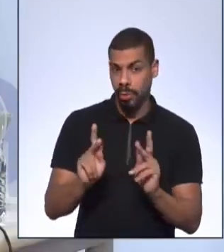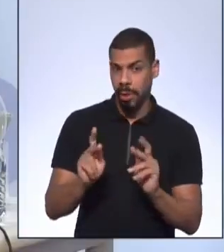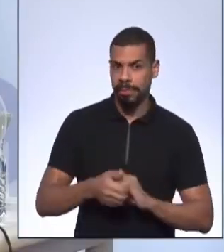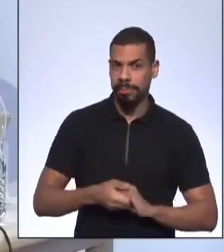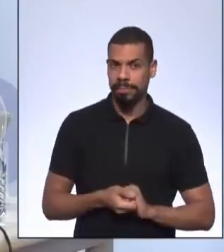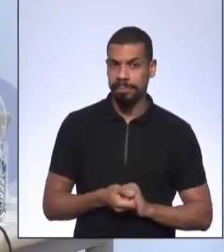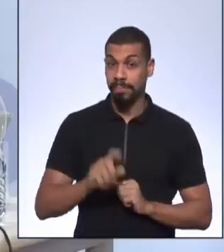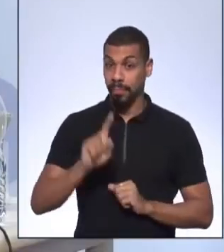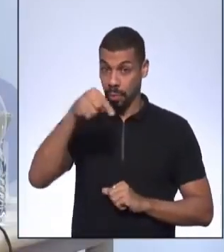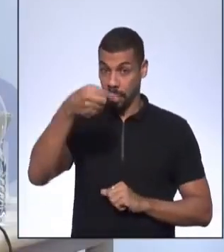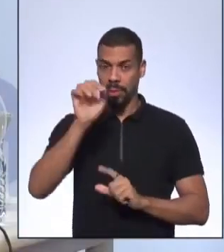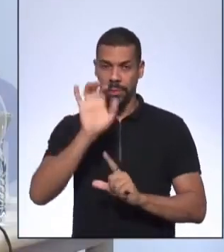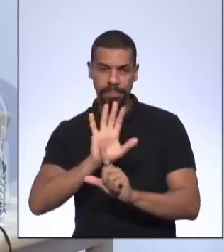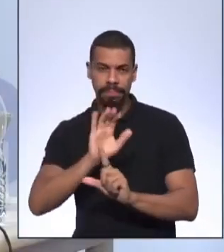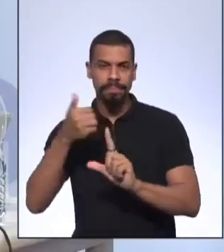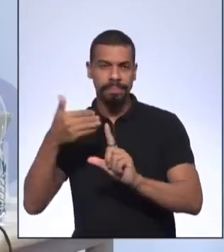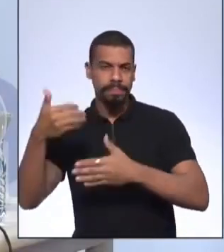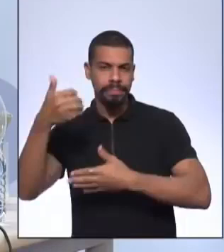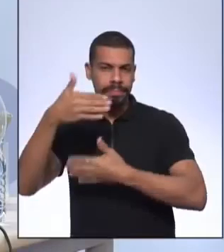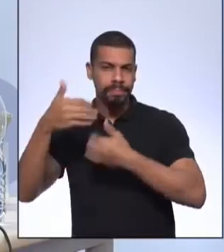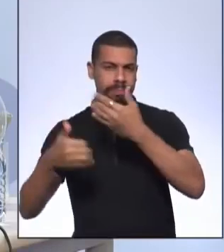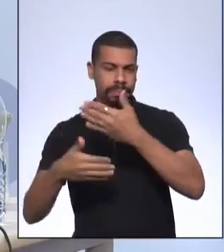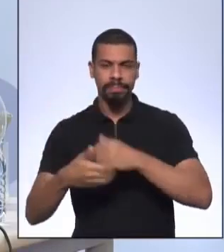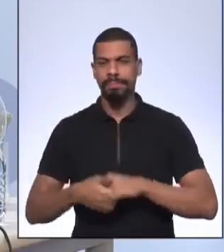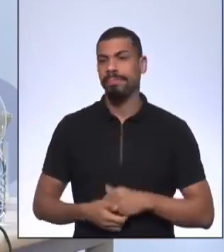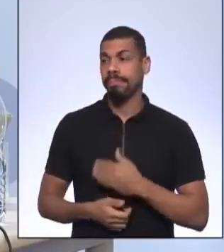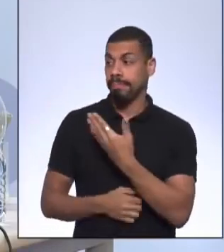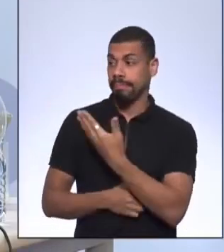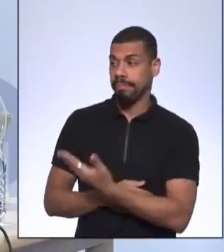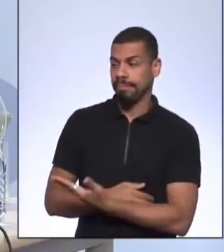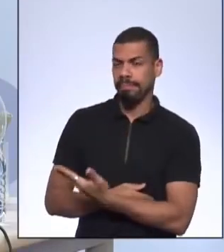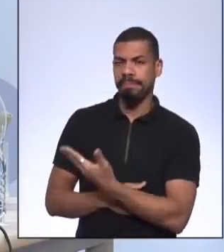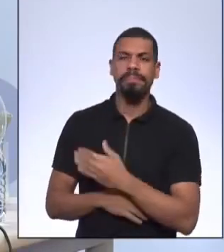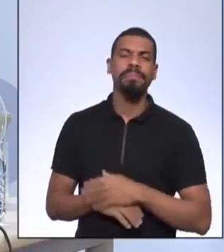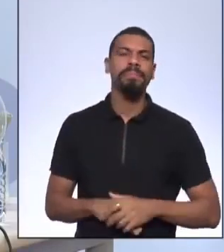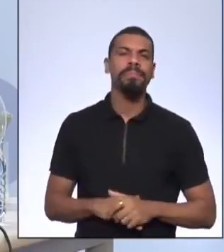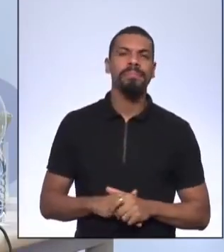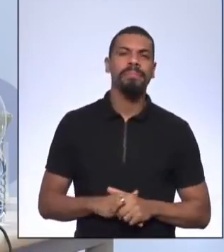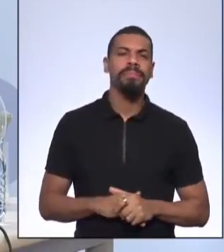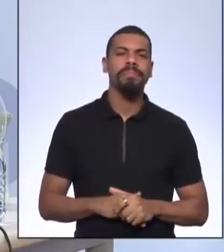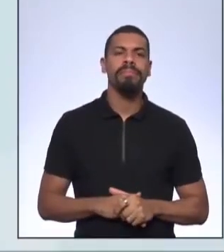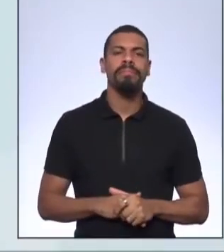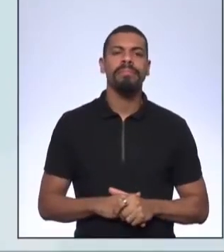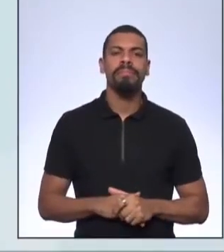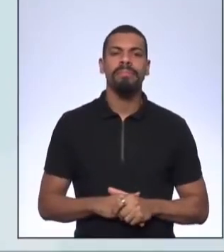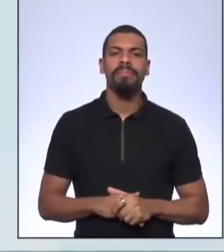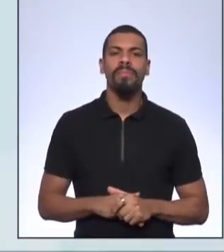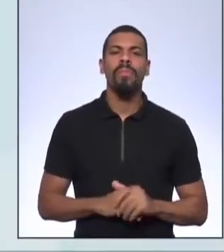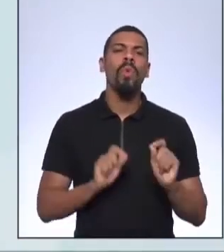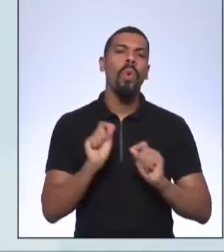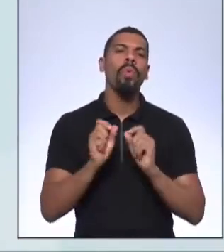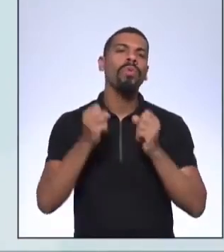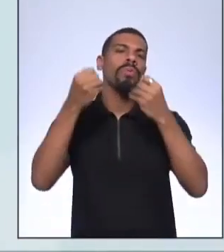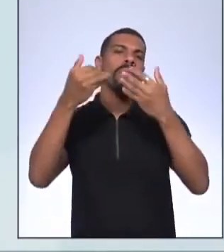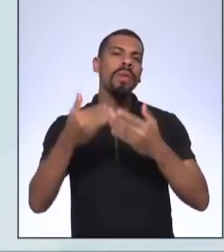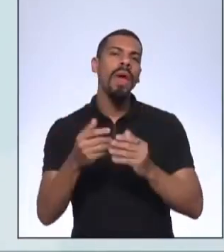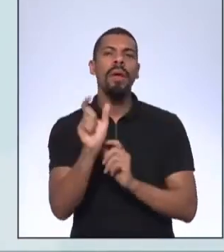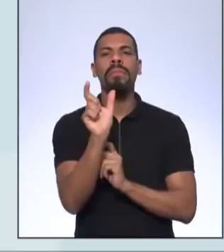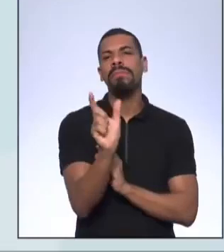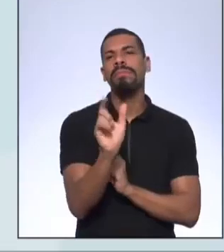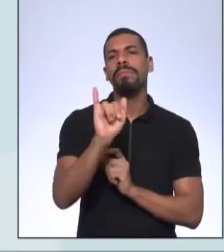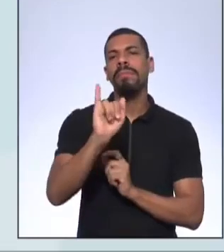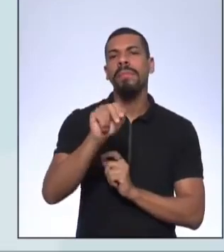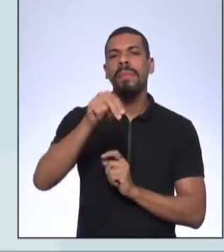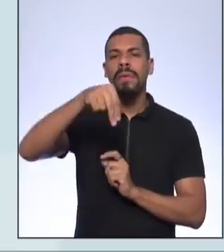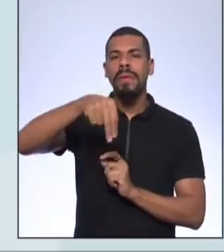Vamos para o próximo slide aí. O nosso próximo slide, tá, vai falar um pouquinho da intérfase. Né? A intérfase